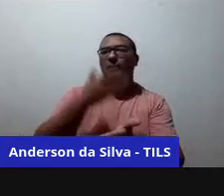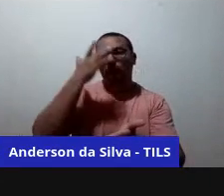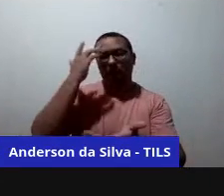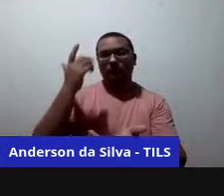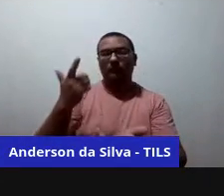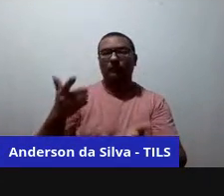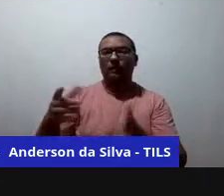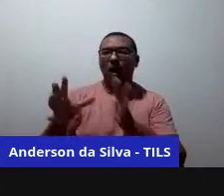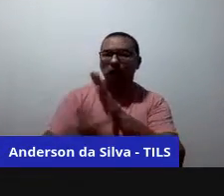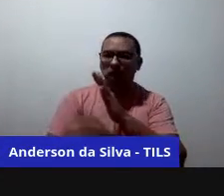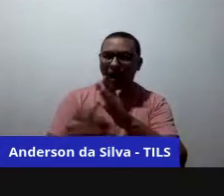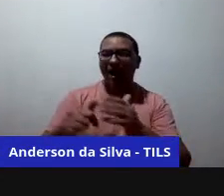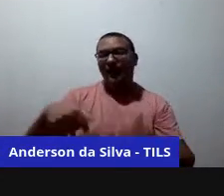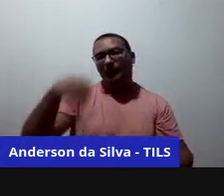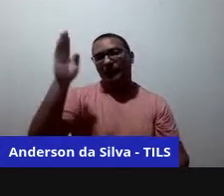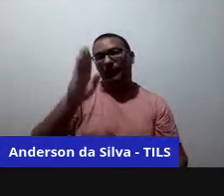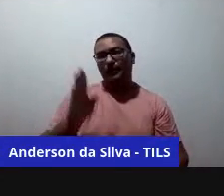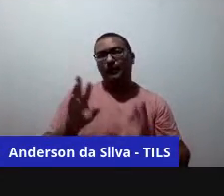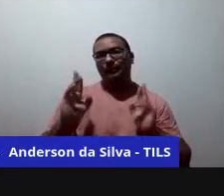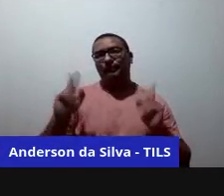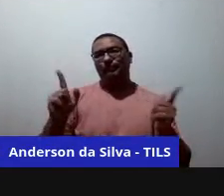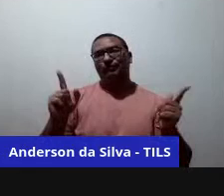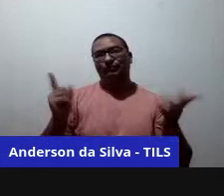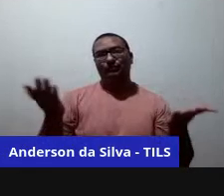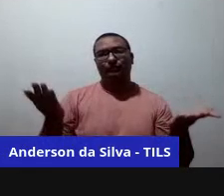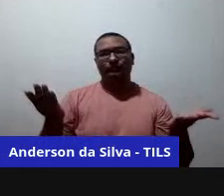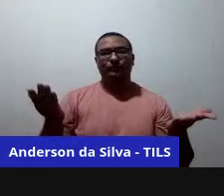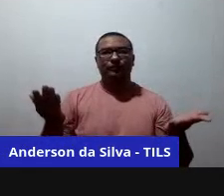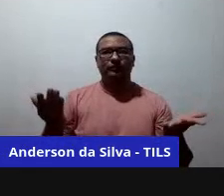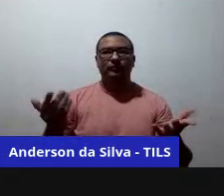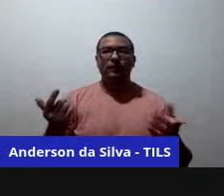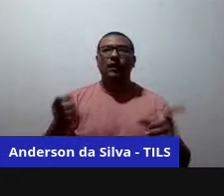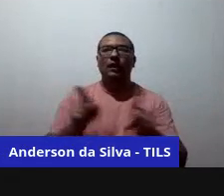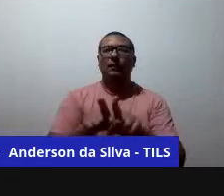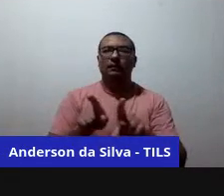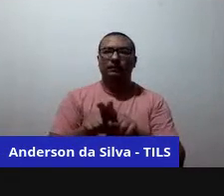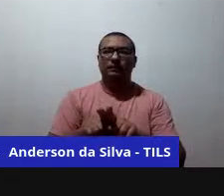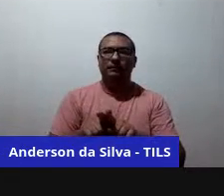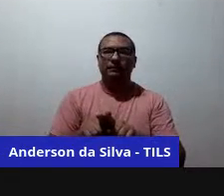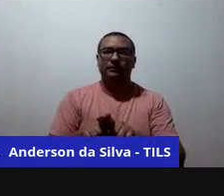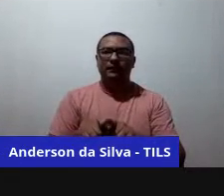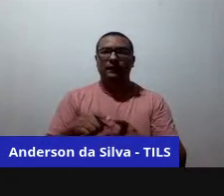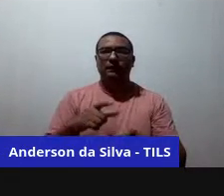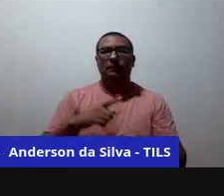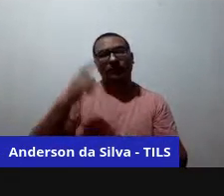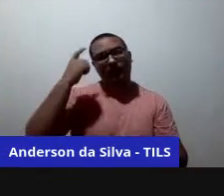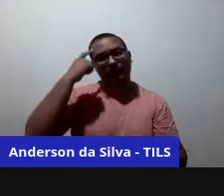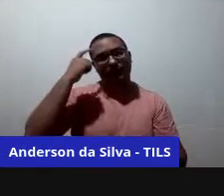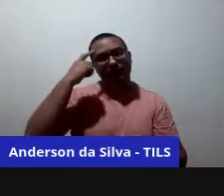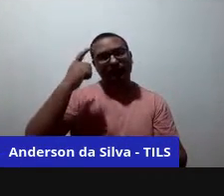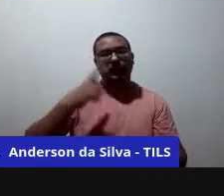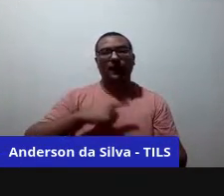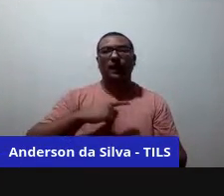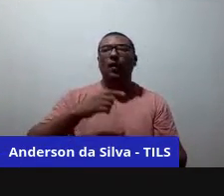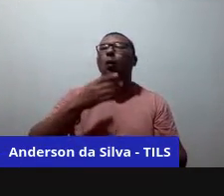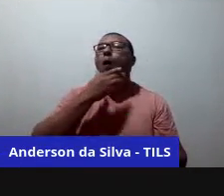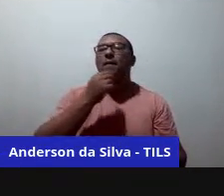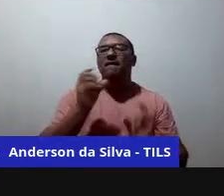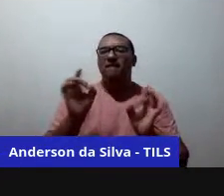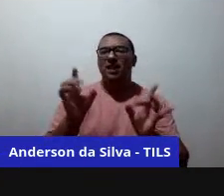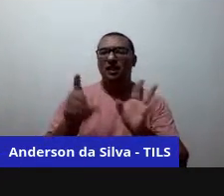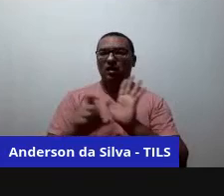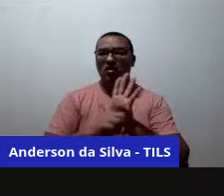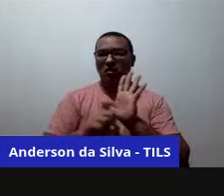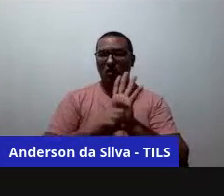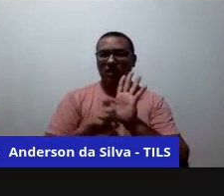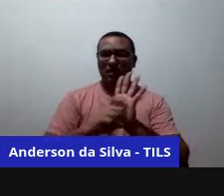Brasil, que em termos, digamos assim, nós temos um Supremo que solta o maior traficante do mundo, digamos